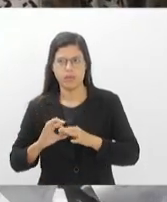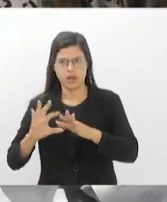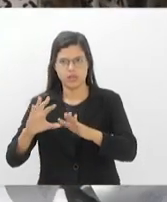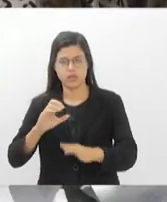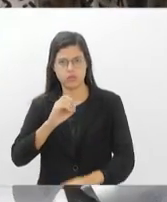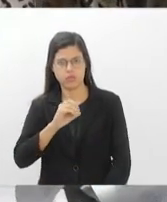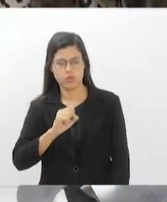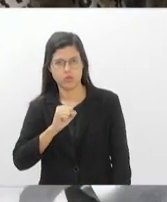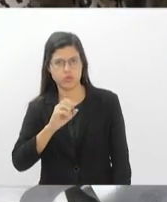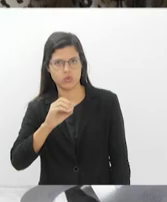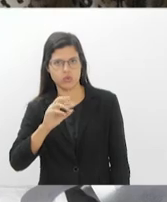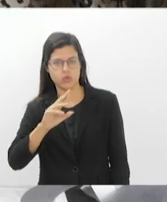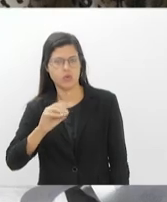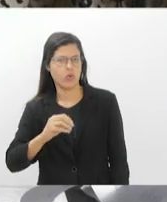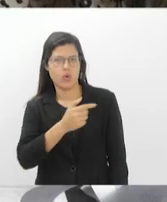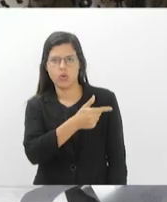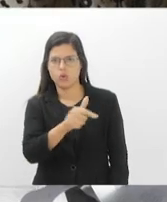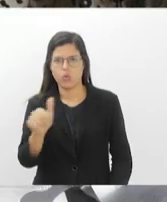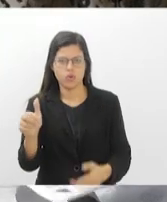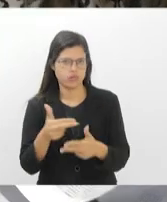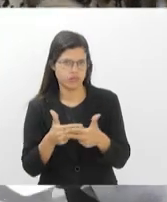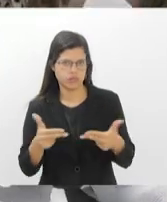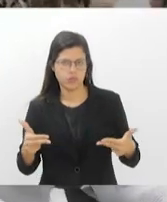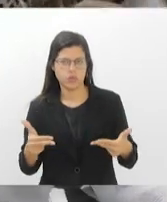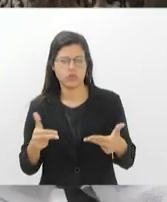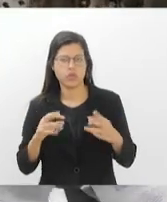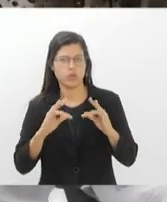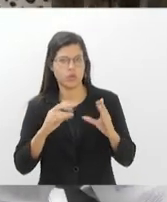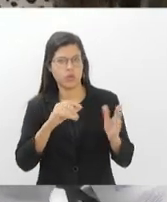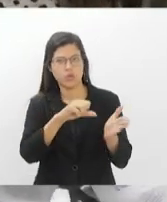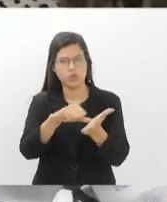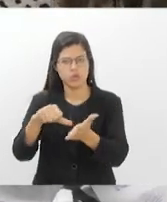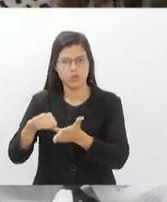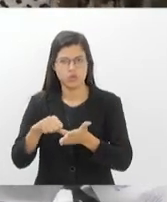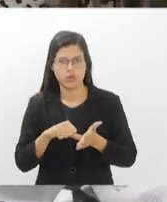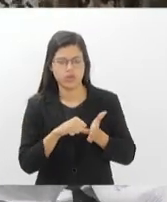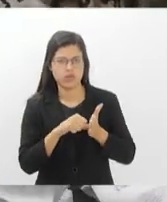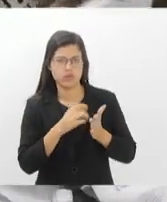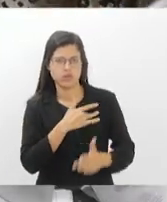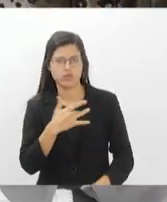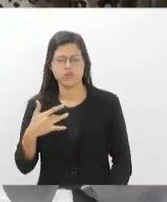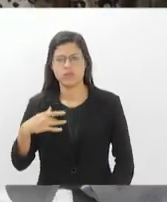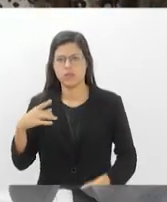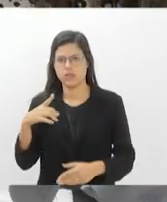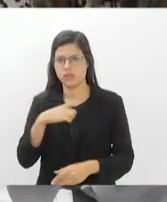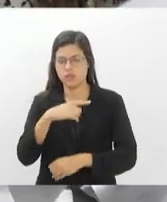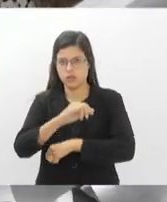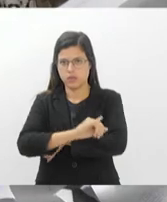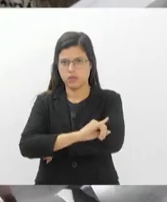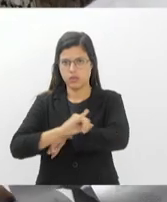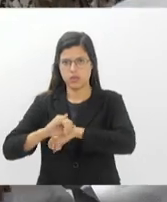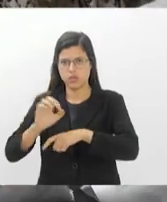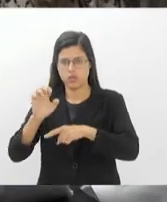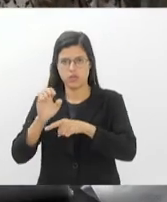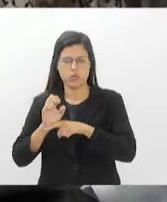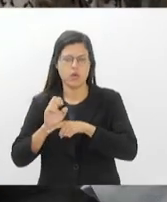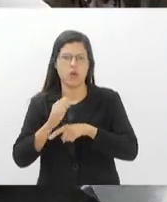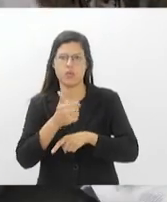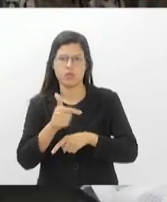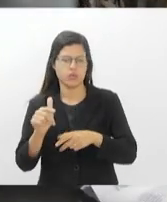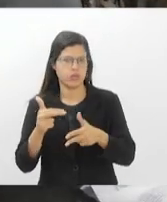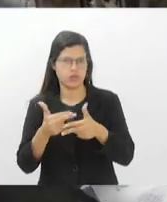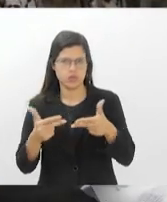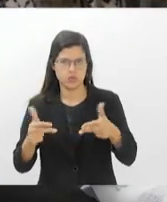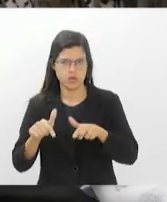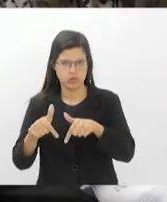demais imunobiológicos em todas as unidades de saúde dotadas de infraestrutura estadual e da outras providências.